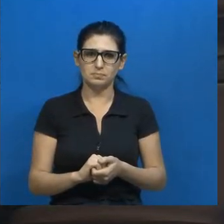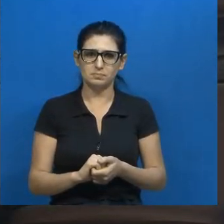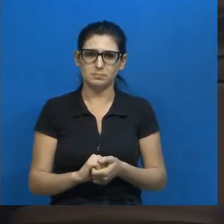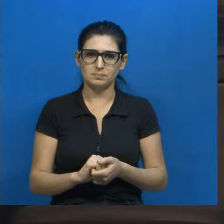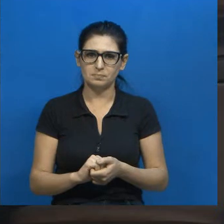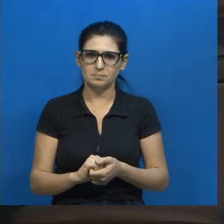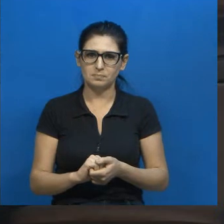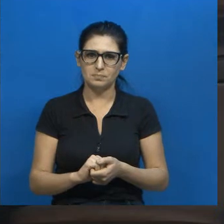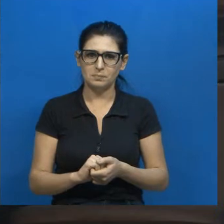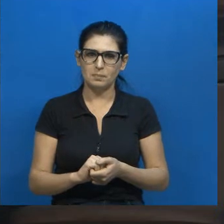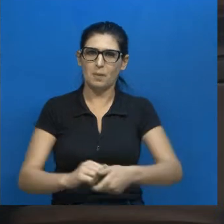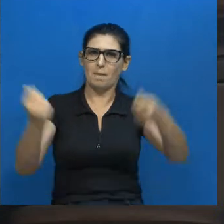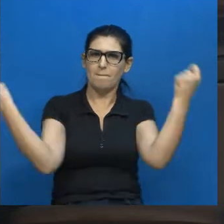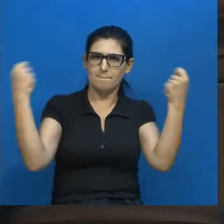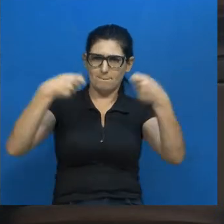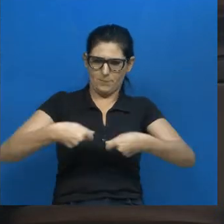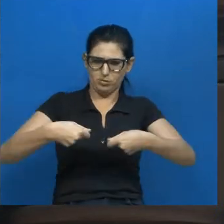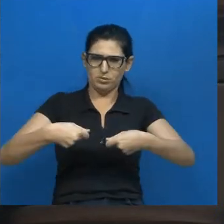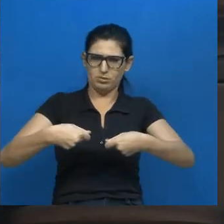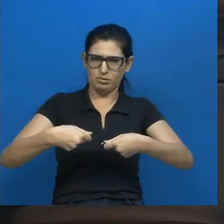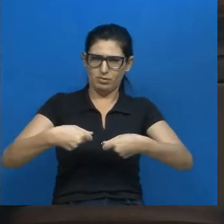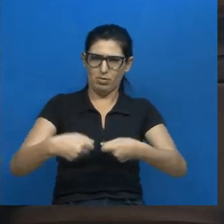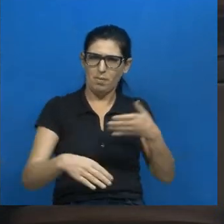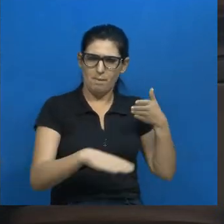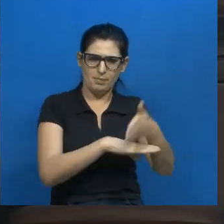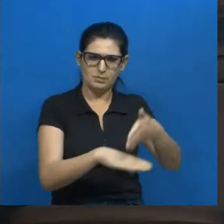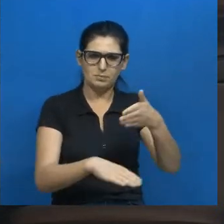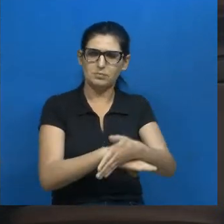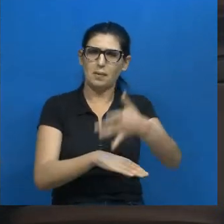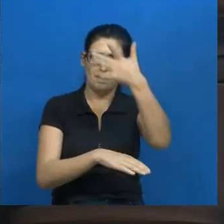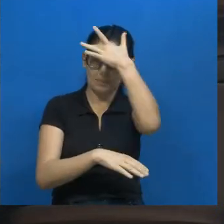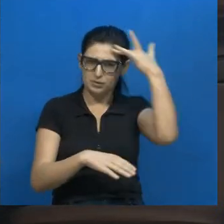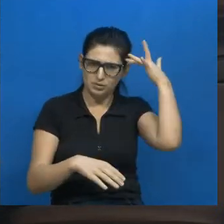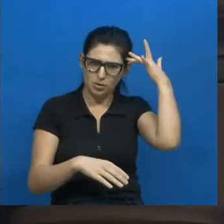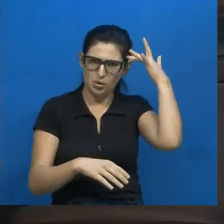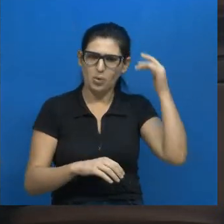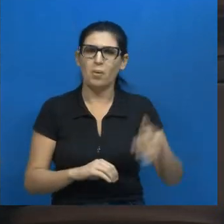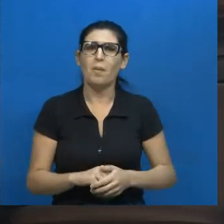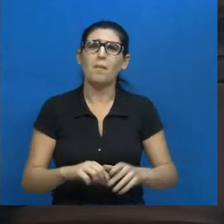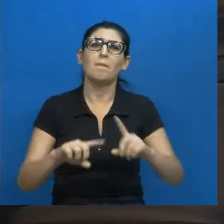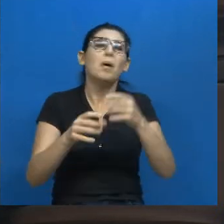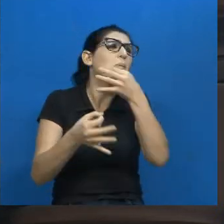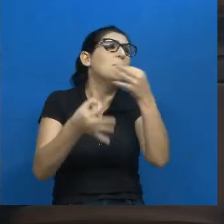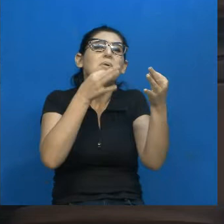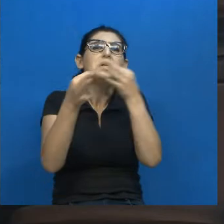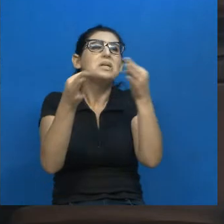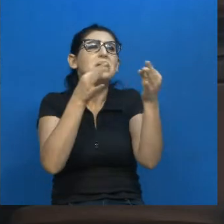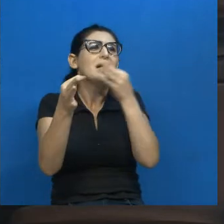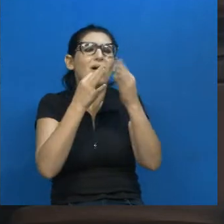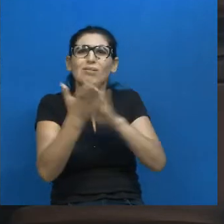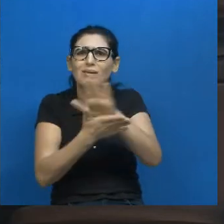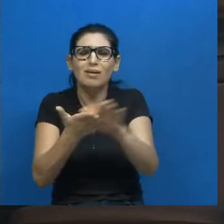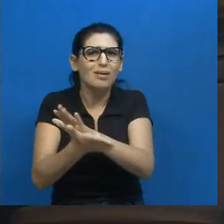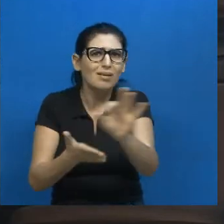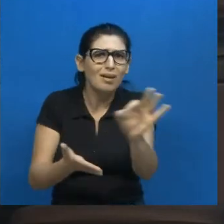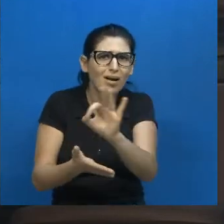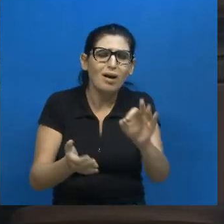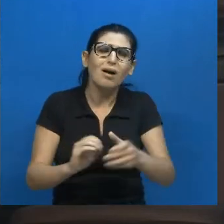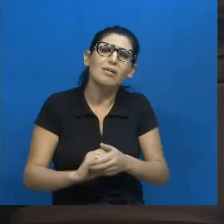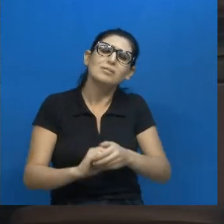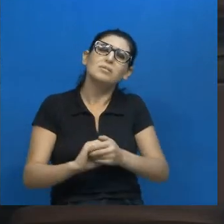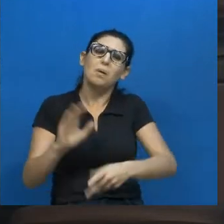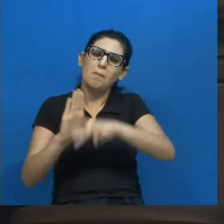de possibilitar a participação popular não tem garantido uma efetiva gestão democrática na construção de